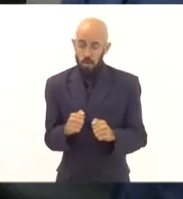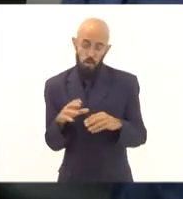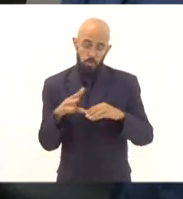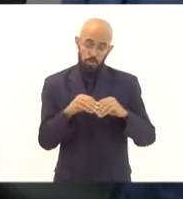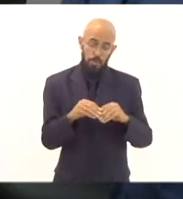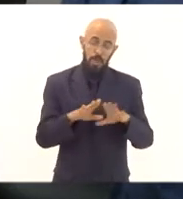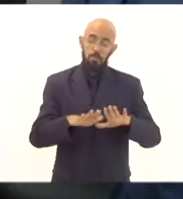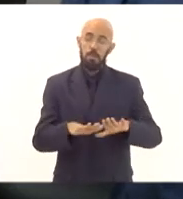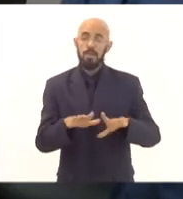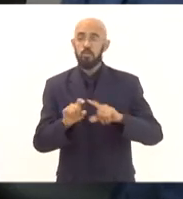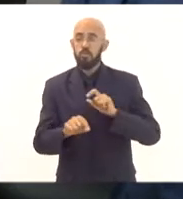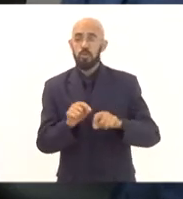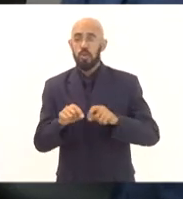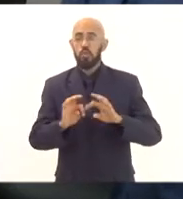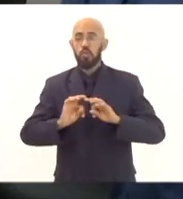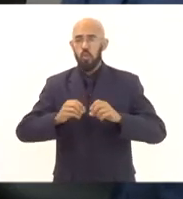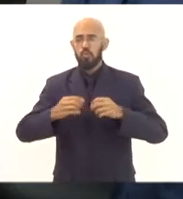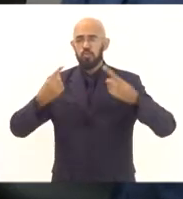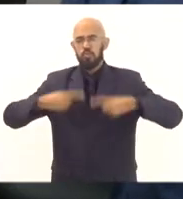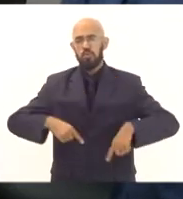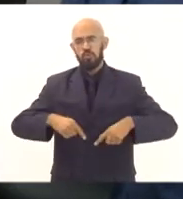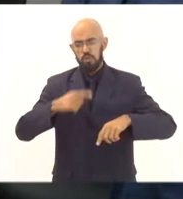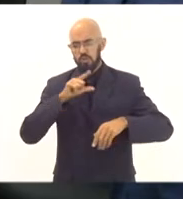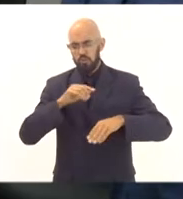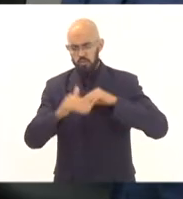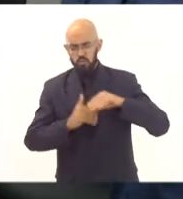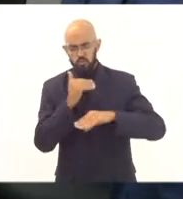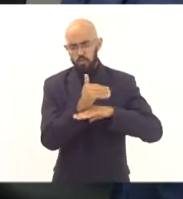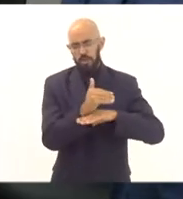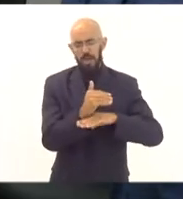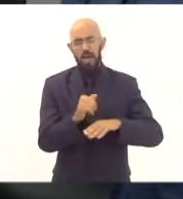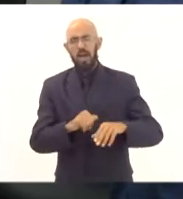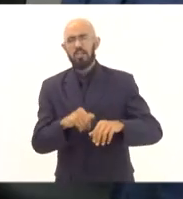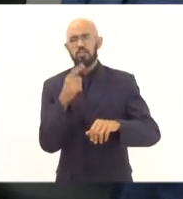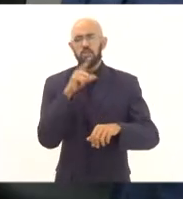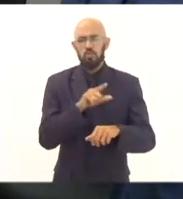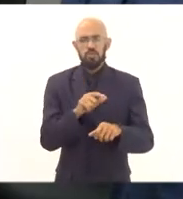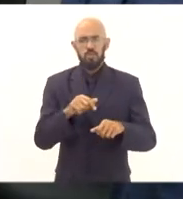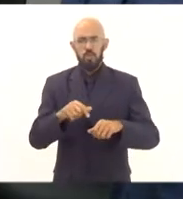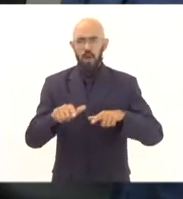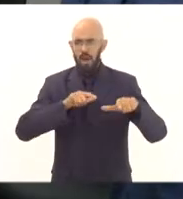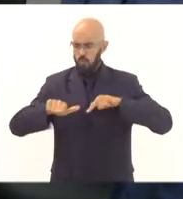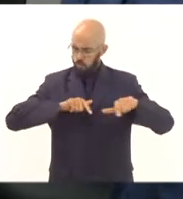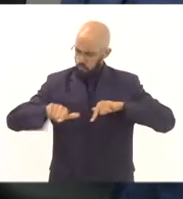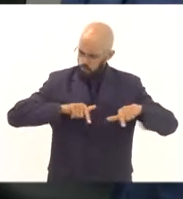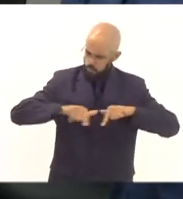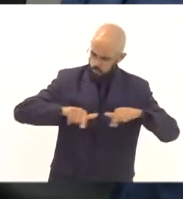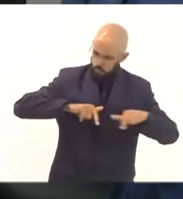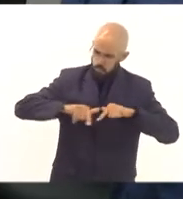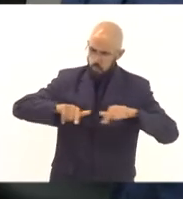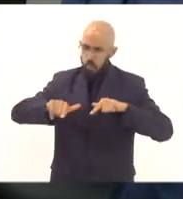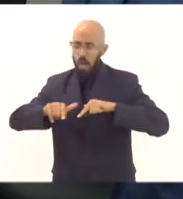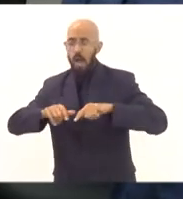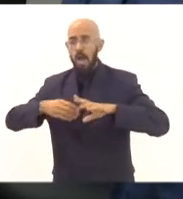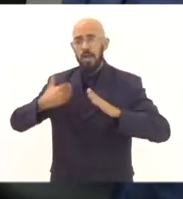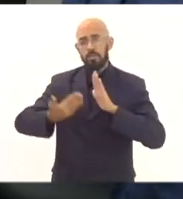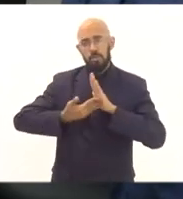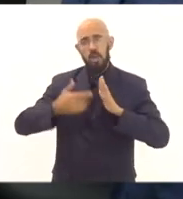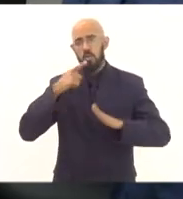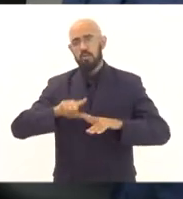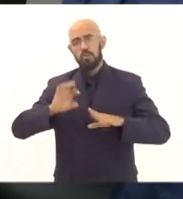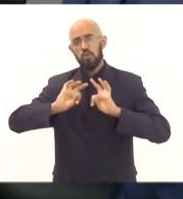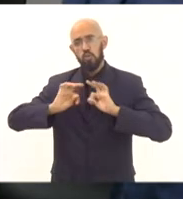mas assim o todos os desafios Eles foram sendo superados o programa foi acelerando bruto a velocidade Até que a gente